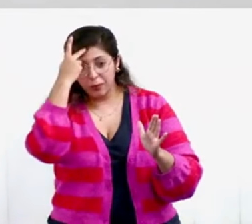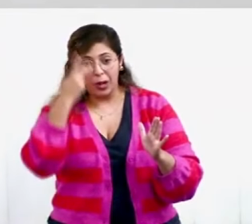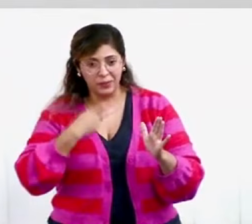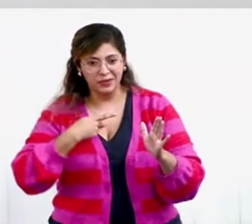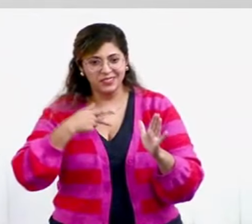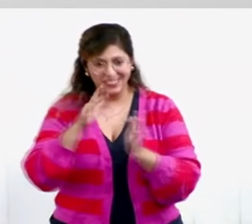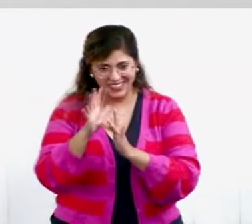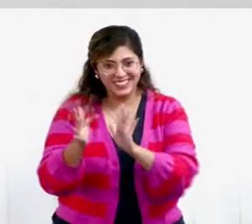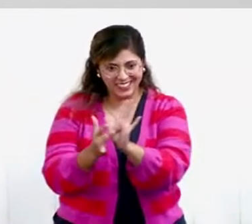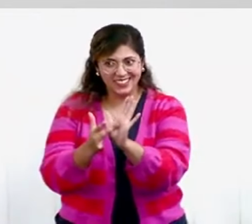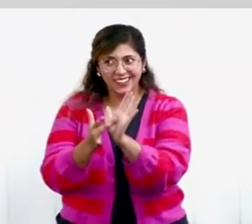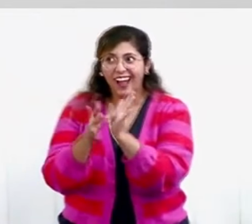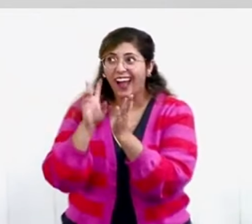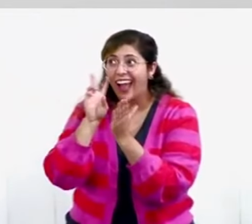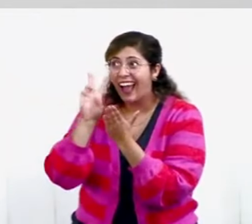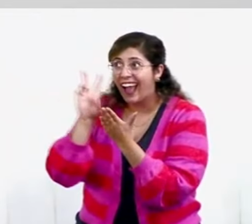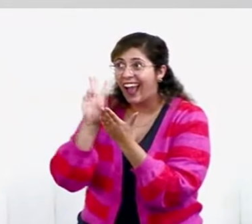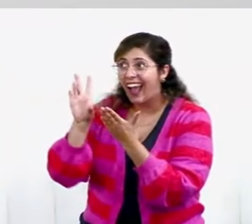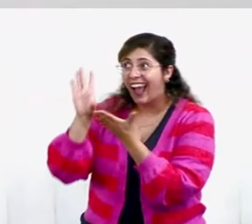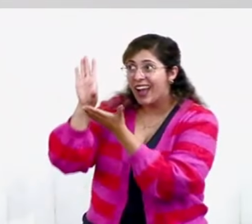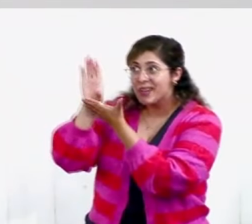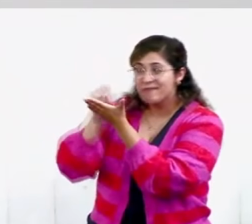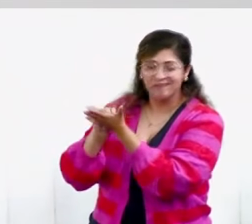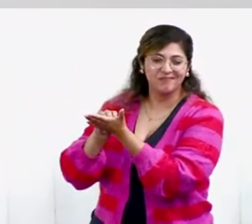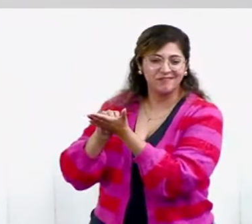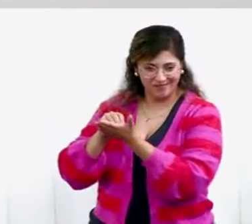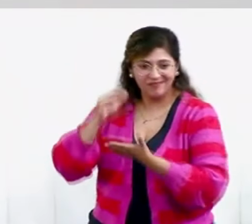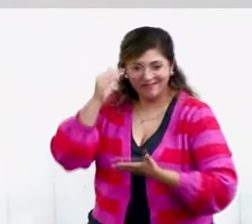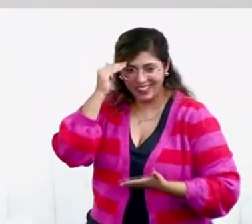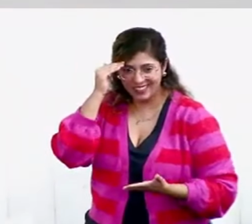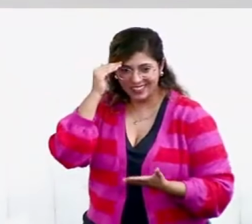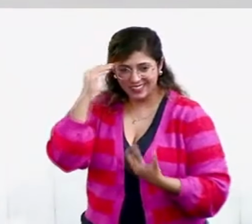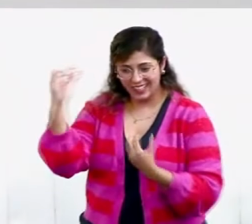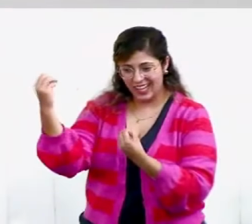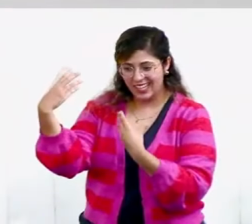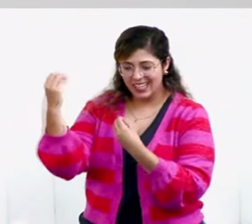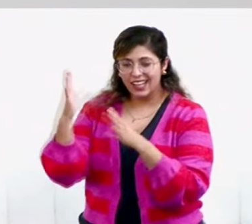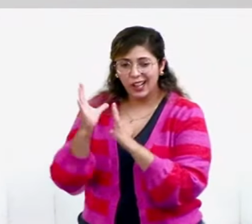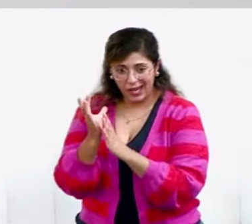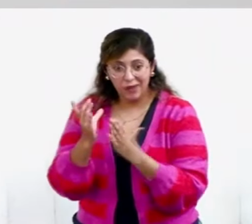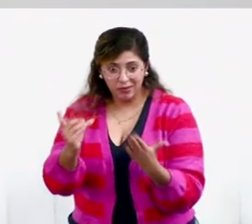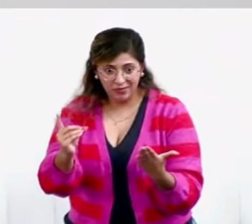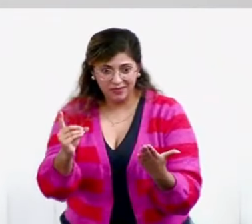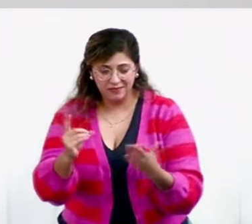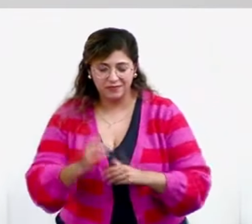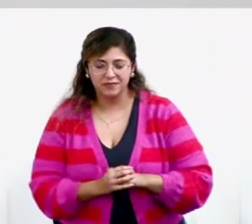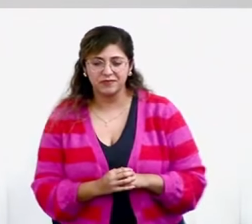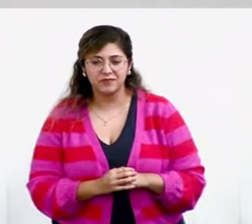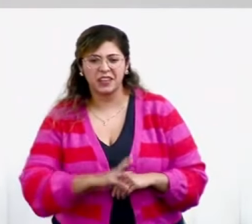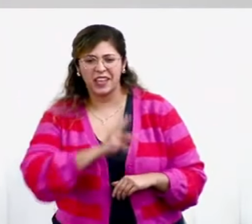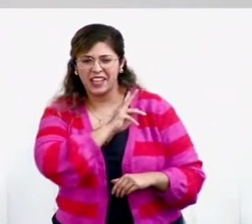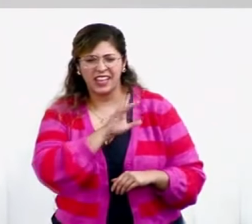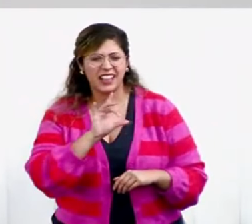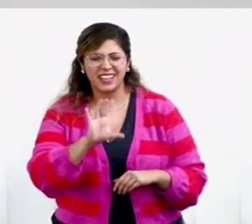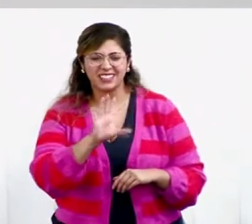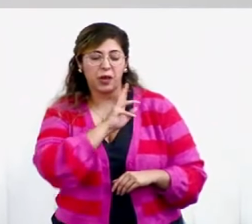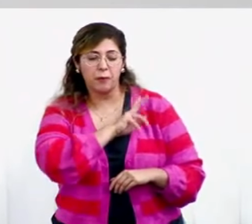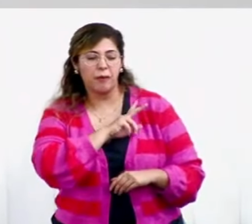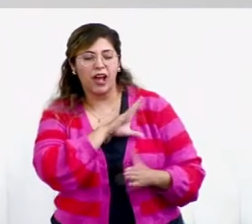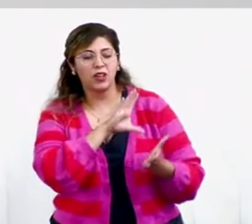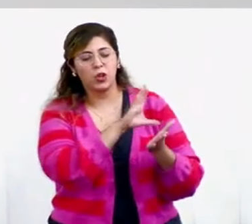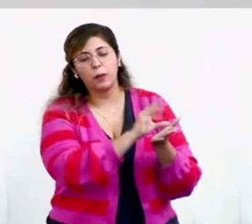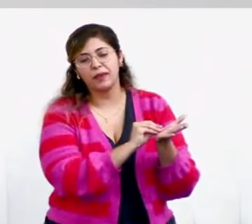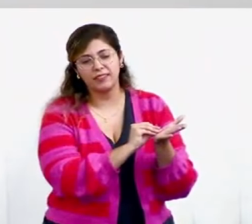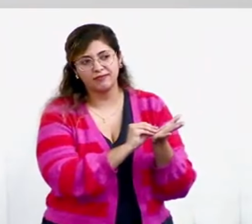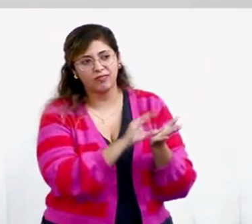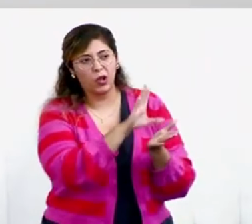do texto aqui é mostrar que quem ensinou não foi simplesmente Paulo, quando esteve com a igreja falando